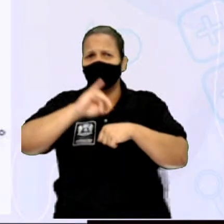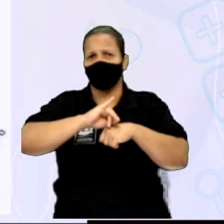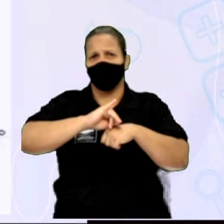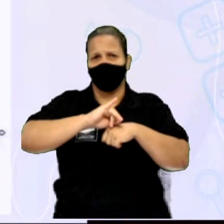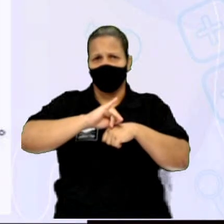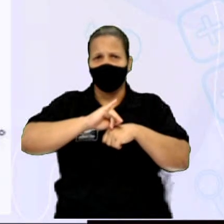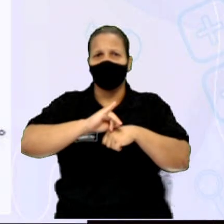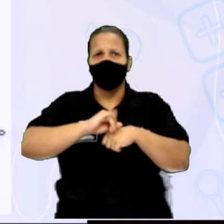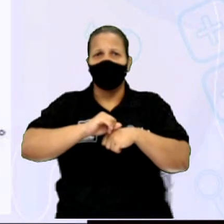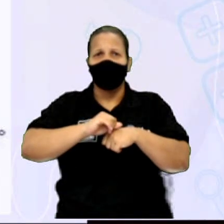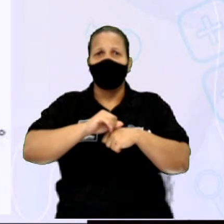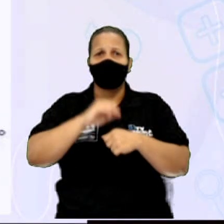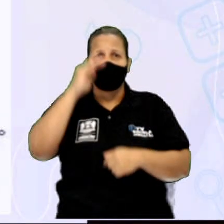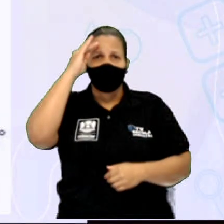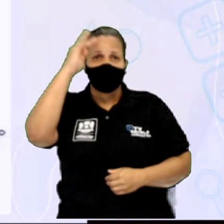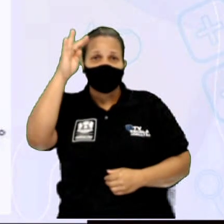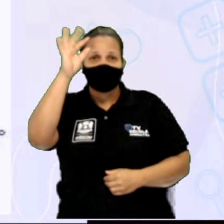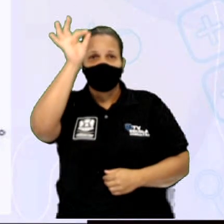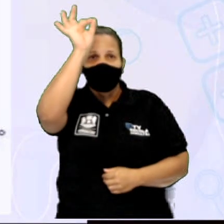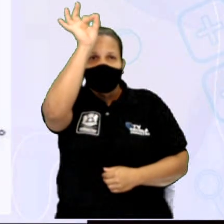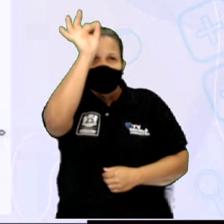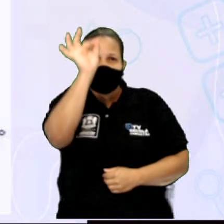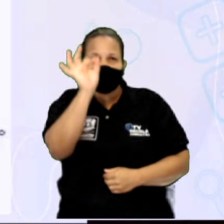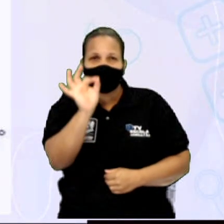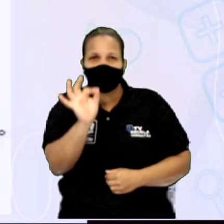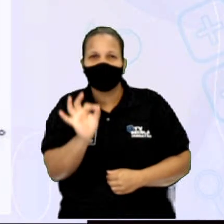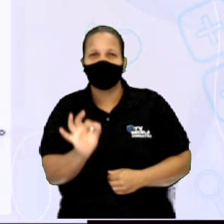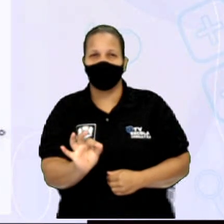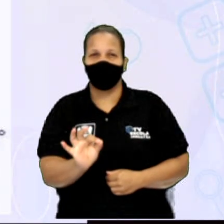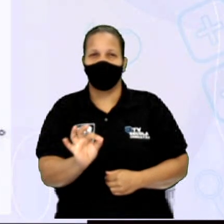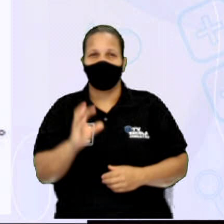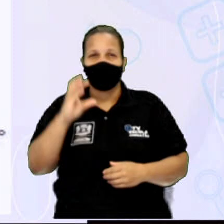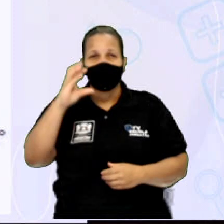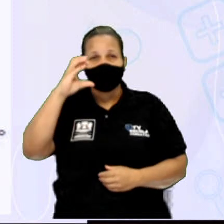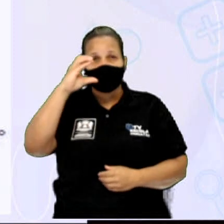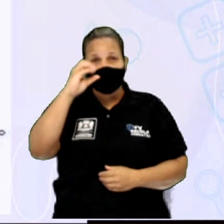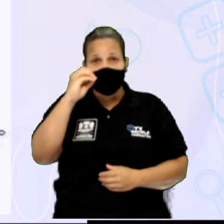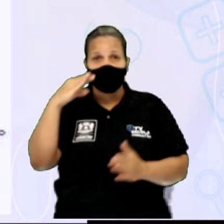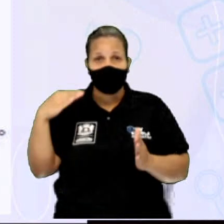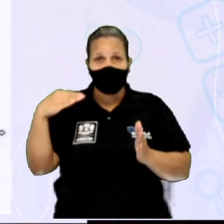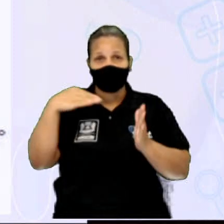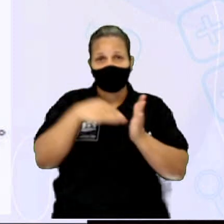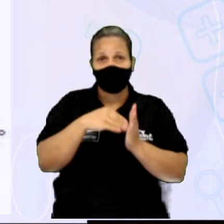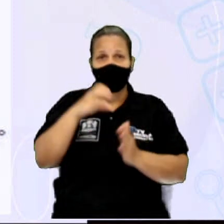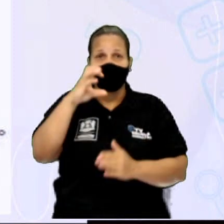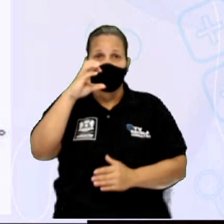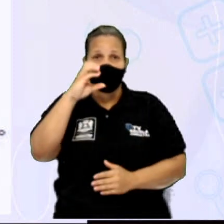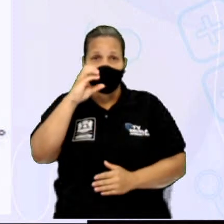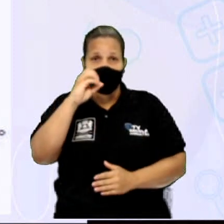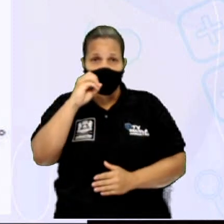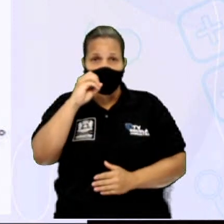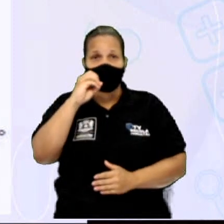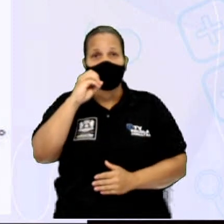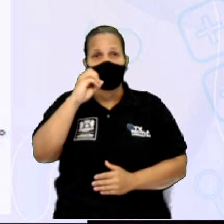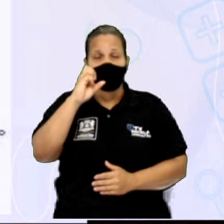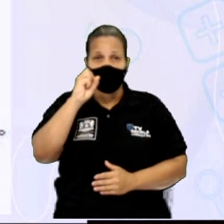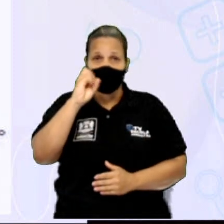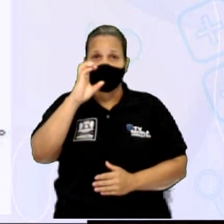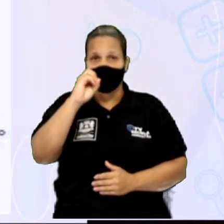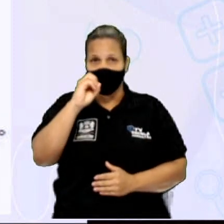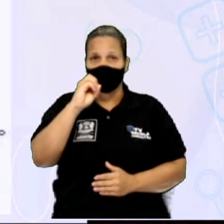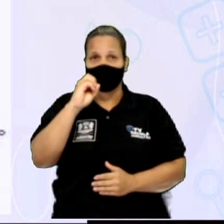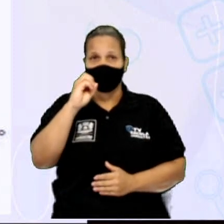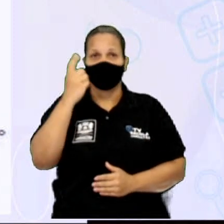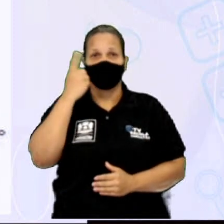de Greenwich, podendo variar de 0 a 80 graus leste ou oeste. Como você